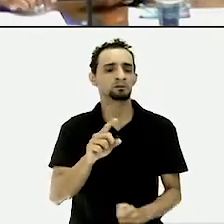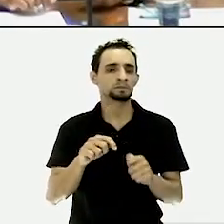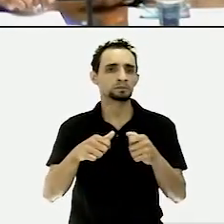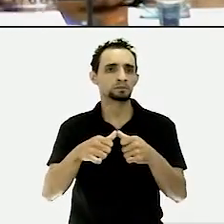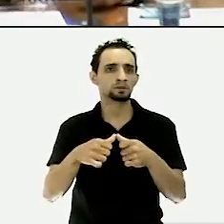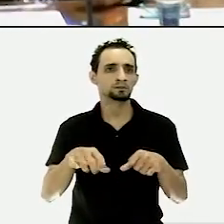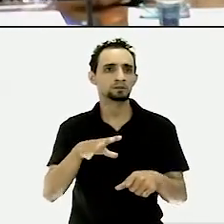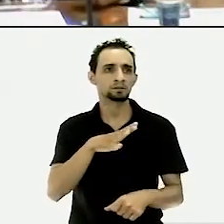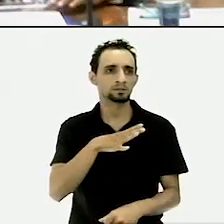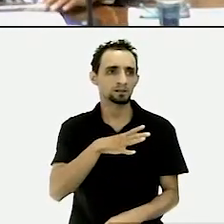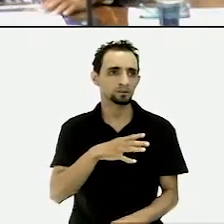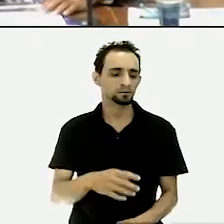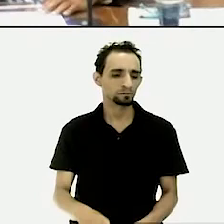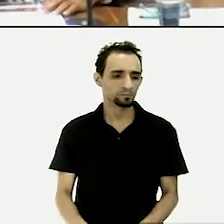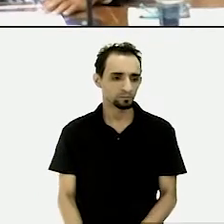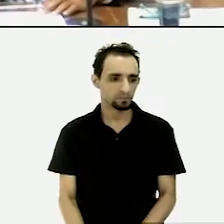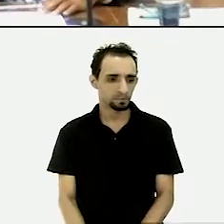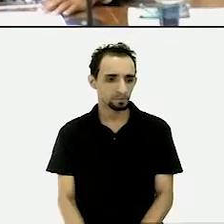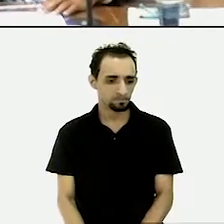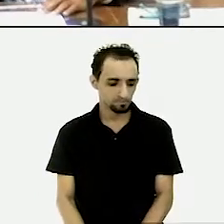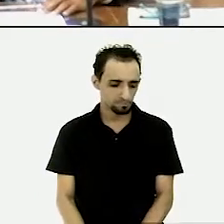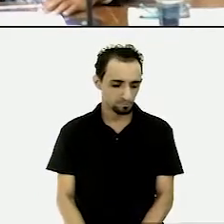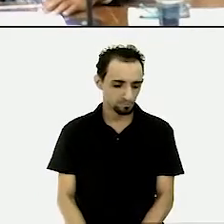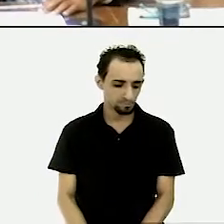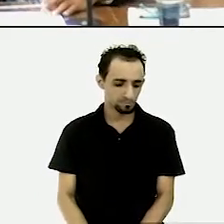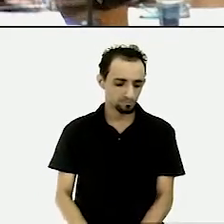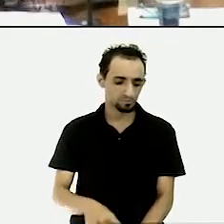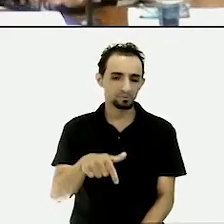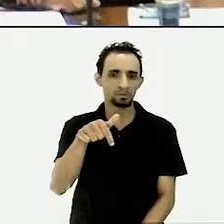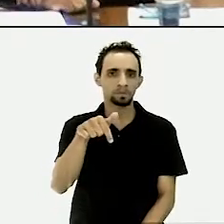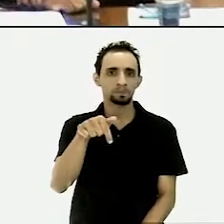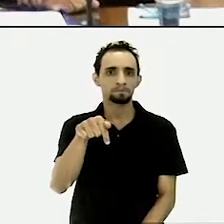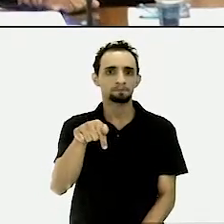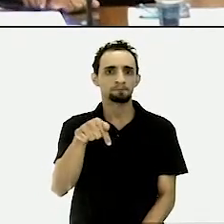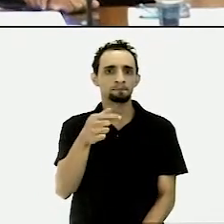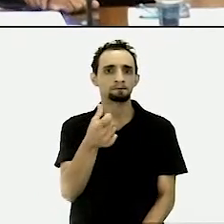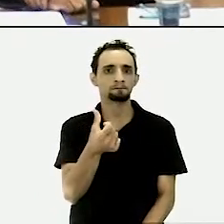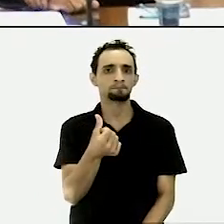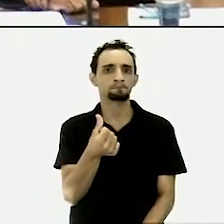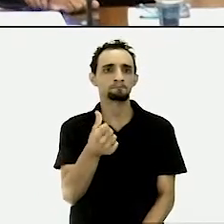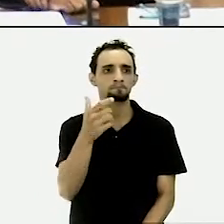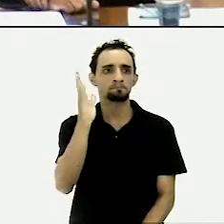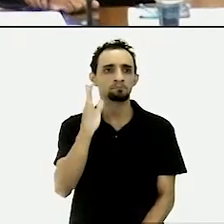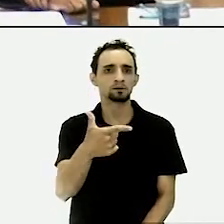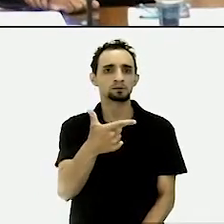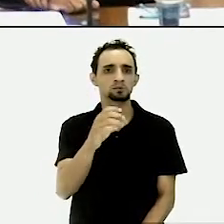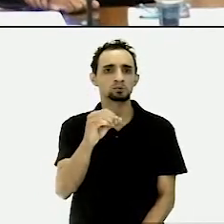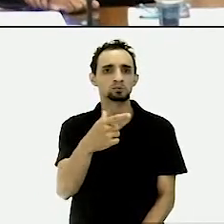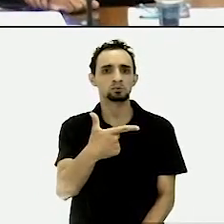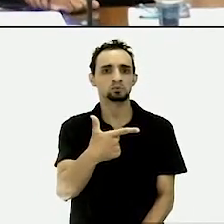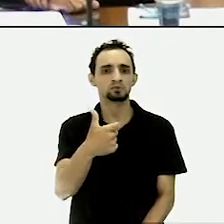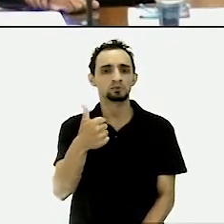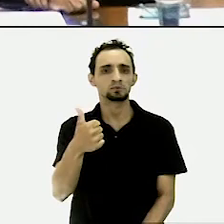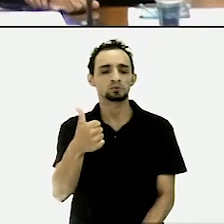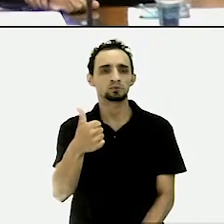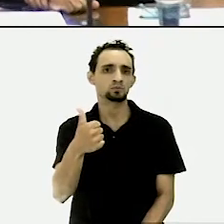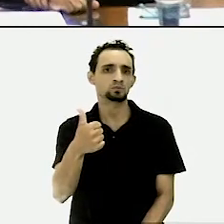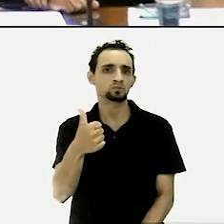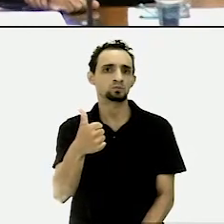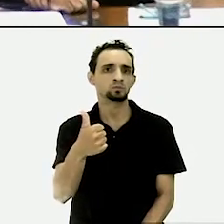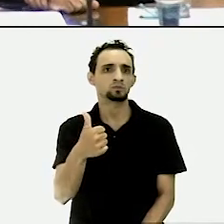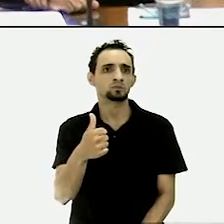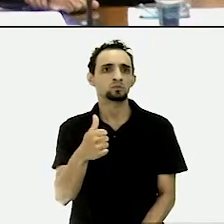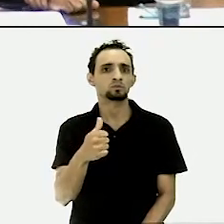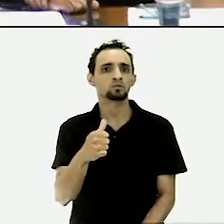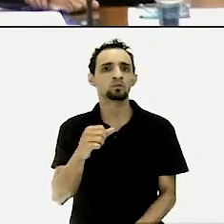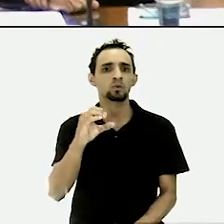para as comissões. Ofício número 93 de 2021. Agudos, 30 de agosto de 2021.